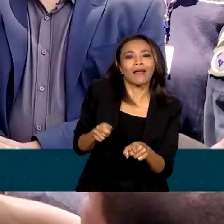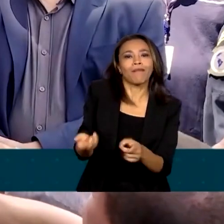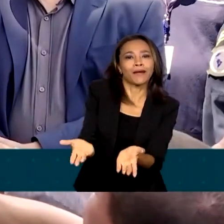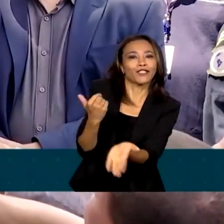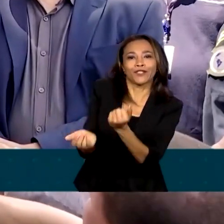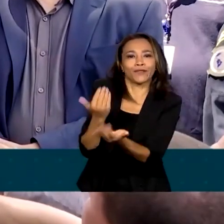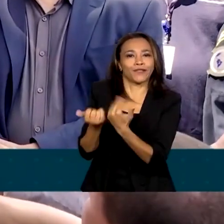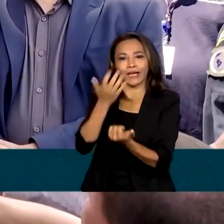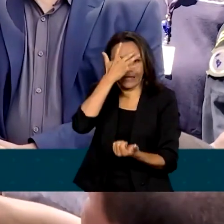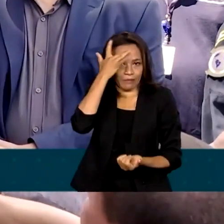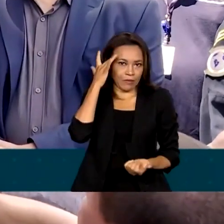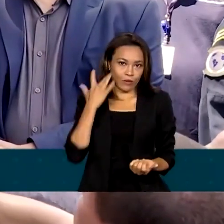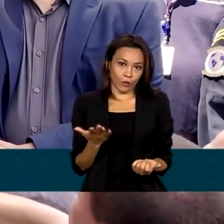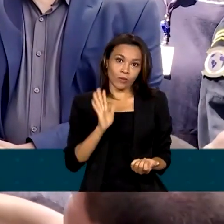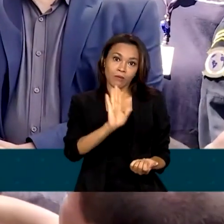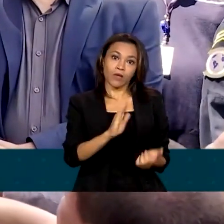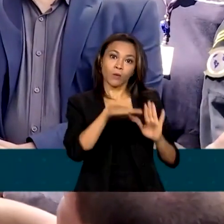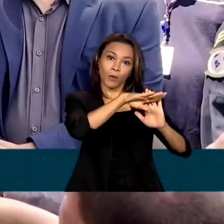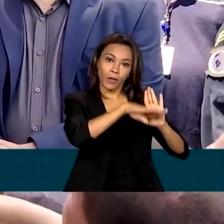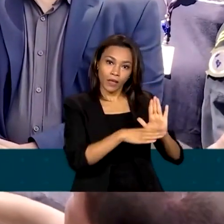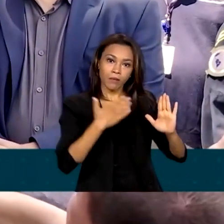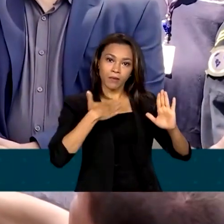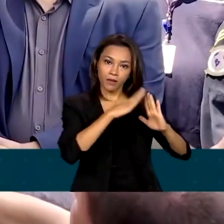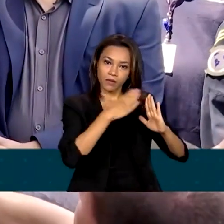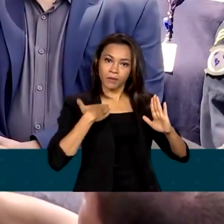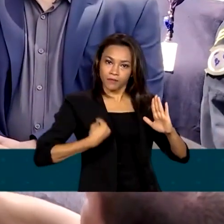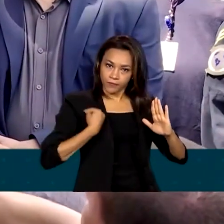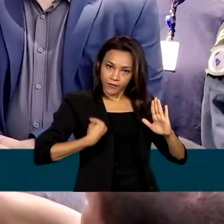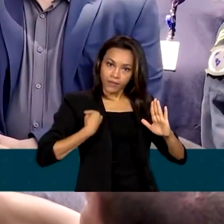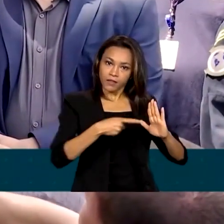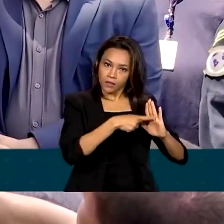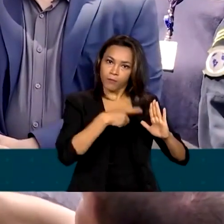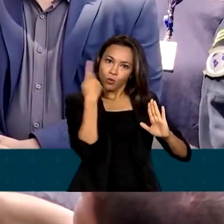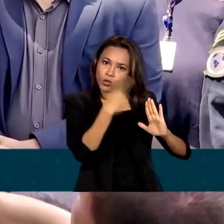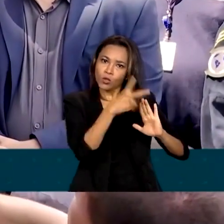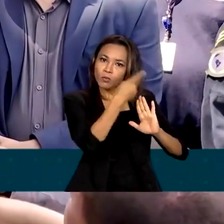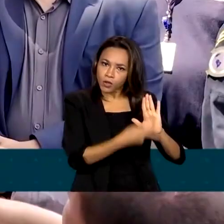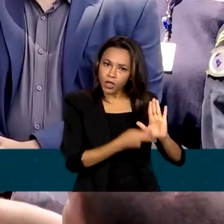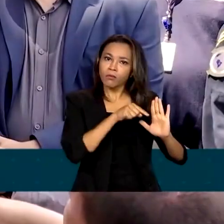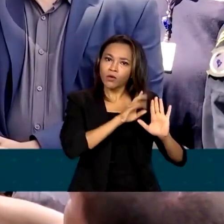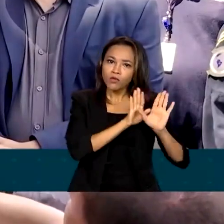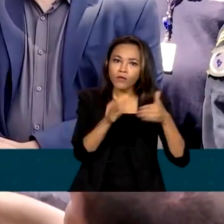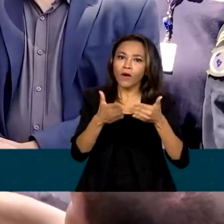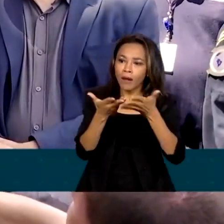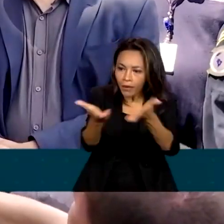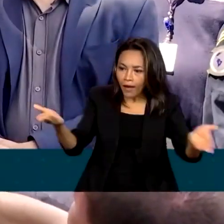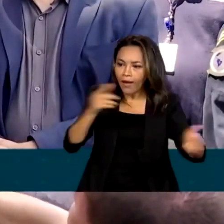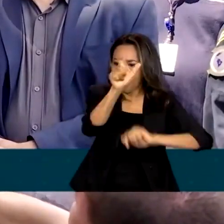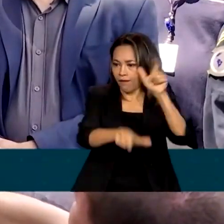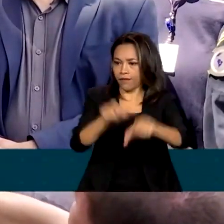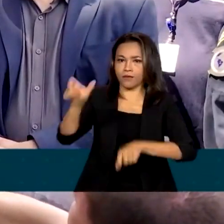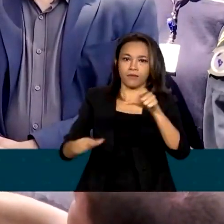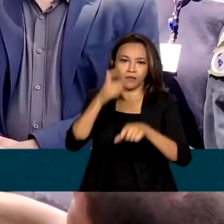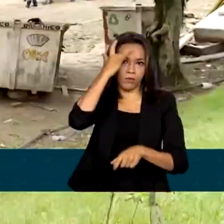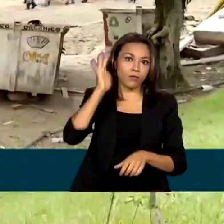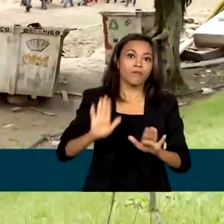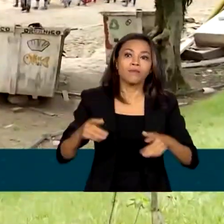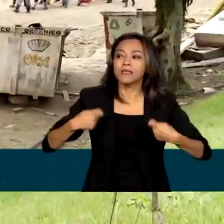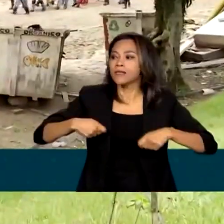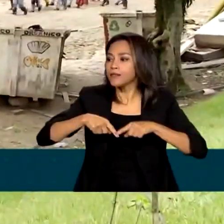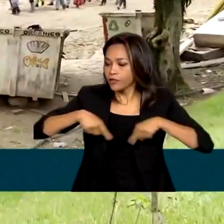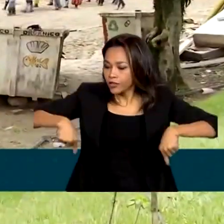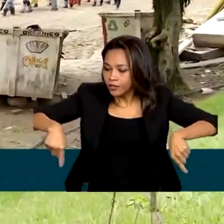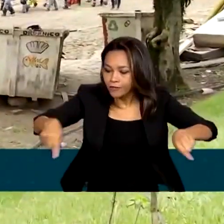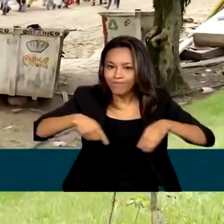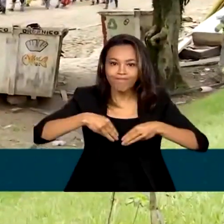de lá. Mas o Minha Casa Minha Vida pode, grande parte dos projetos, ser demanda dirigida. Agora, para isso, tem que ter terreno. O